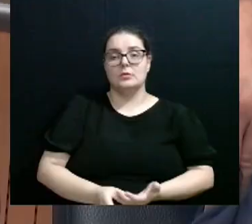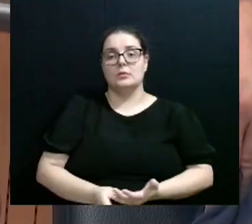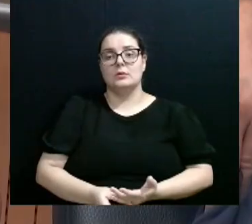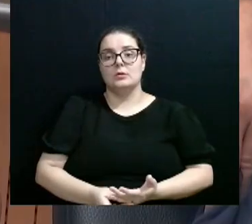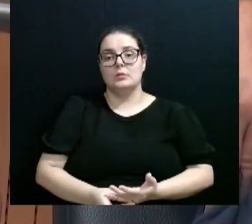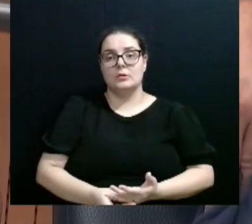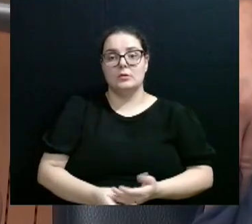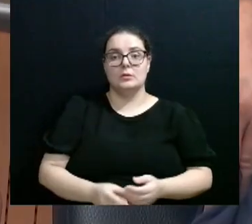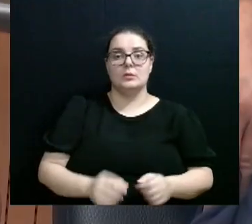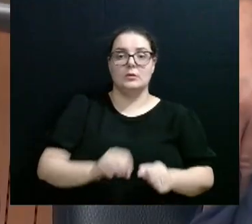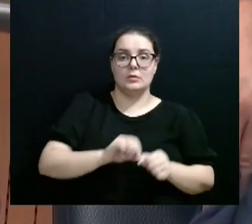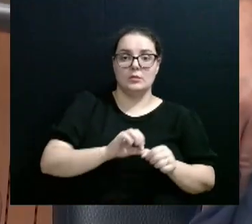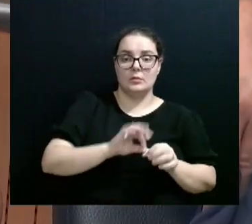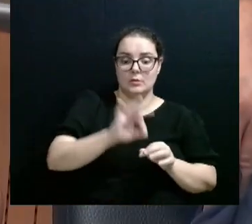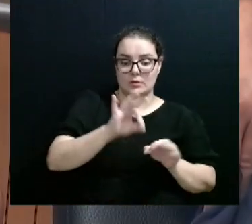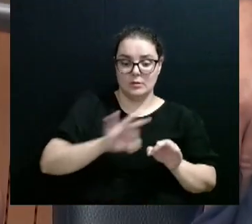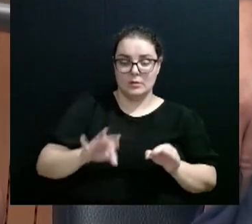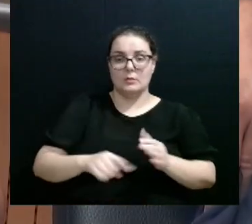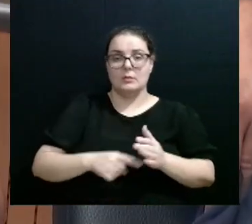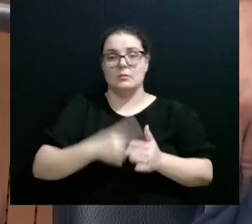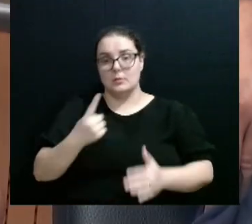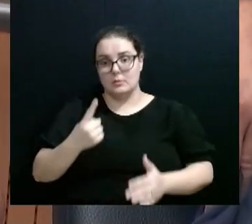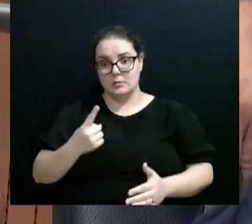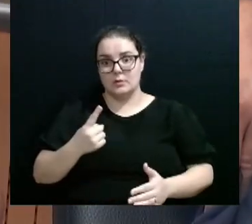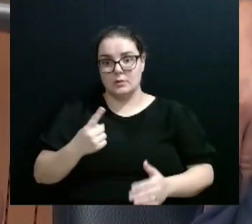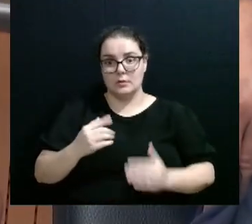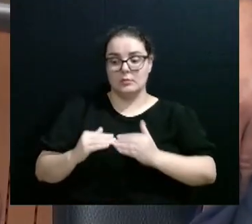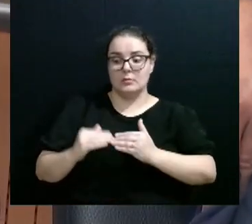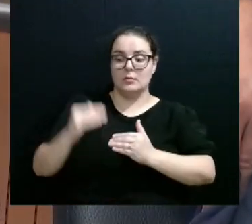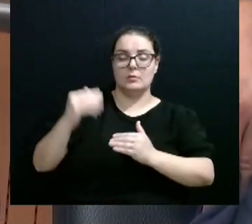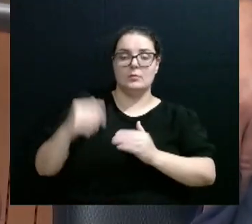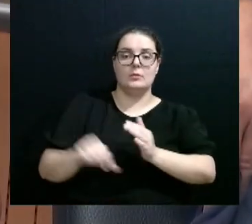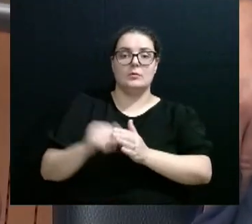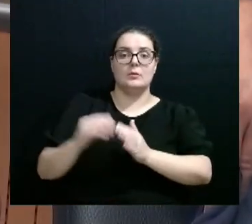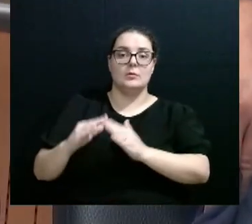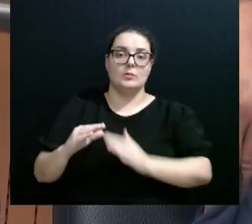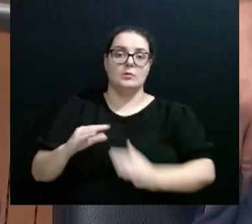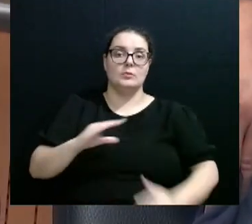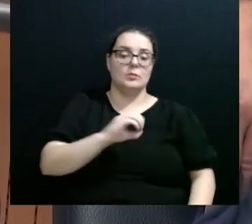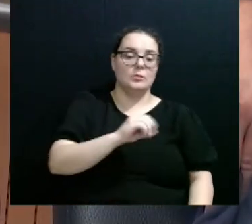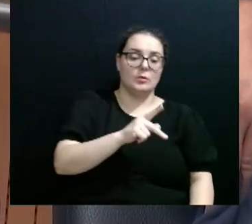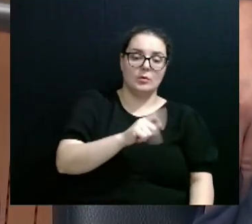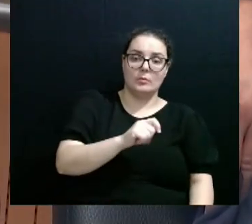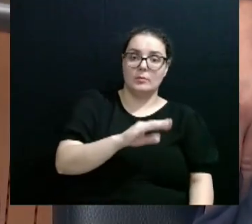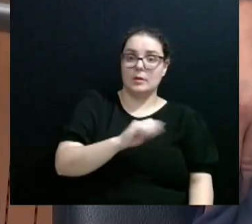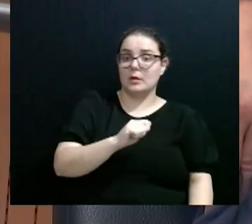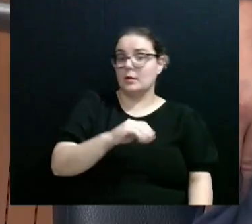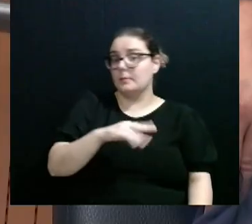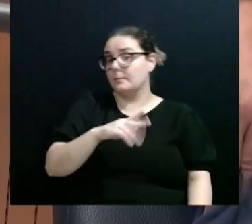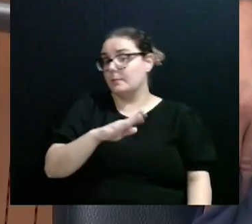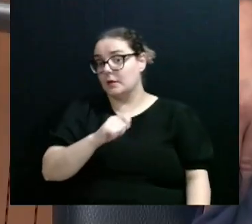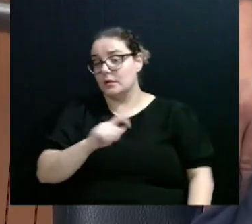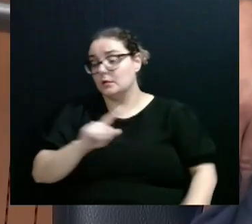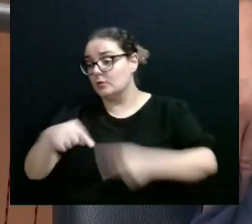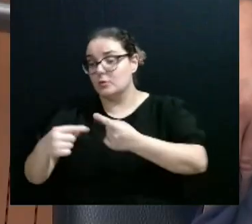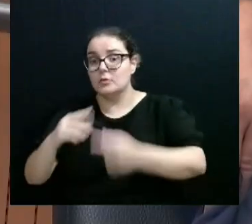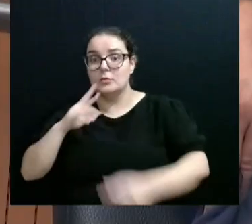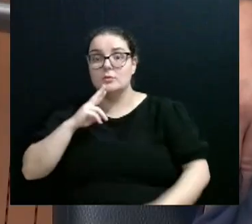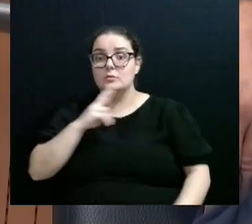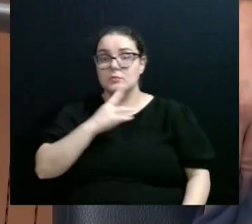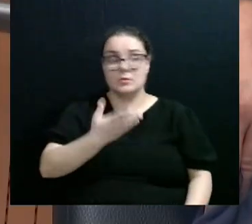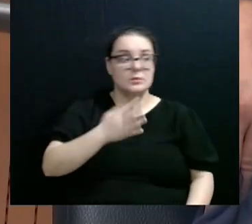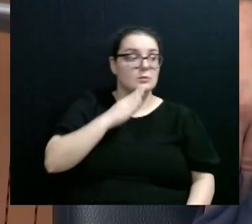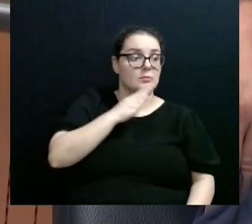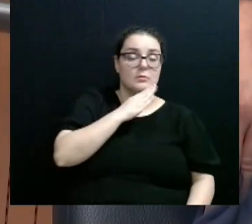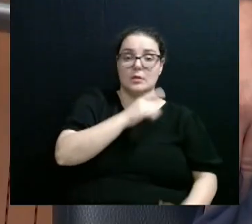primeira residência ultrapassou por conta do Copacabana, ou do Dom Brejas, ou do Poçante, ou do... né? Então, o que a gente acredita